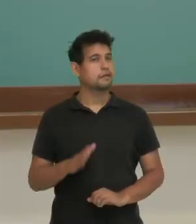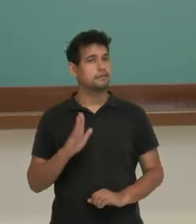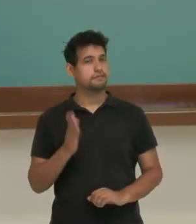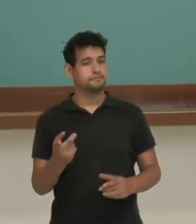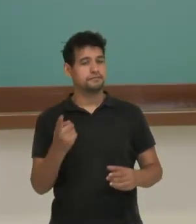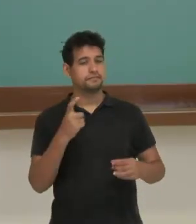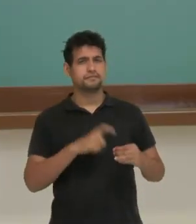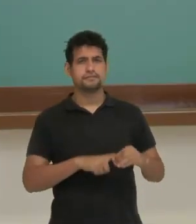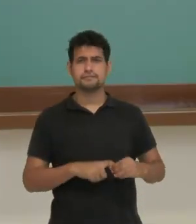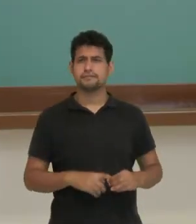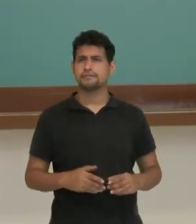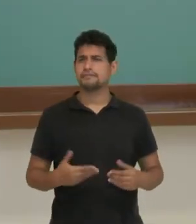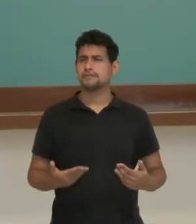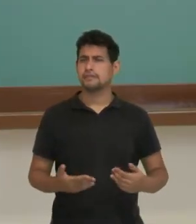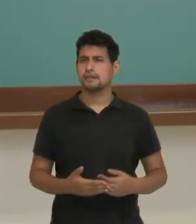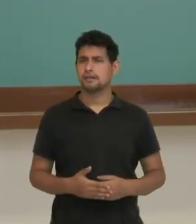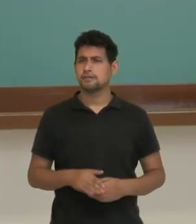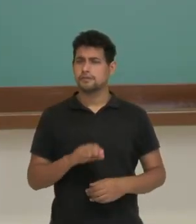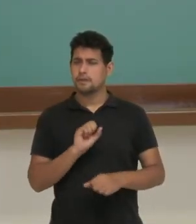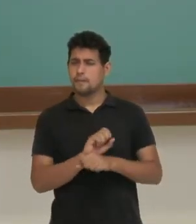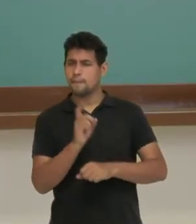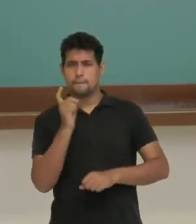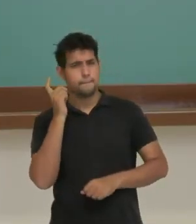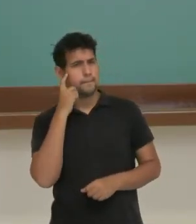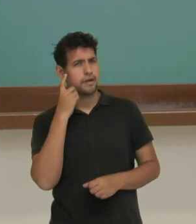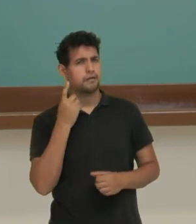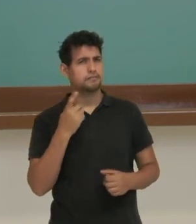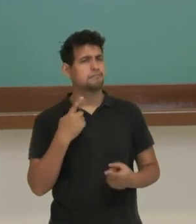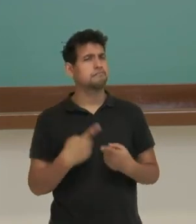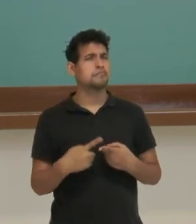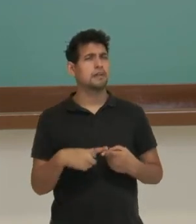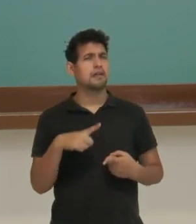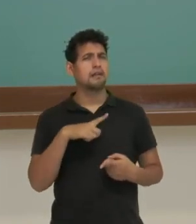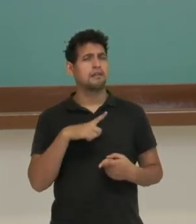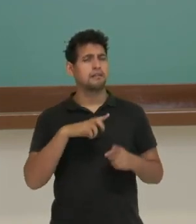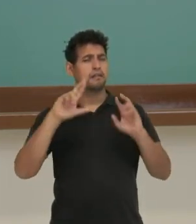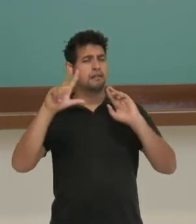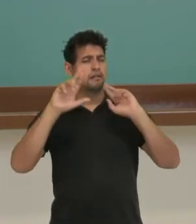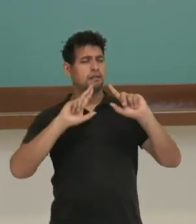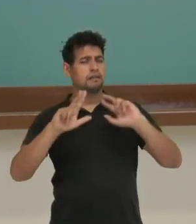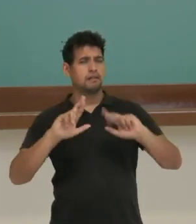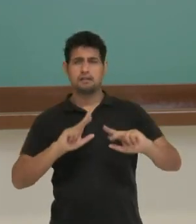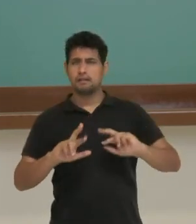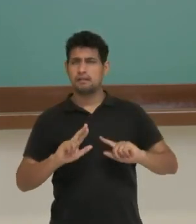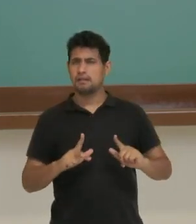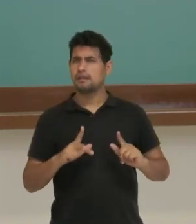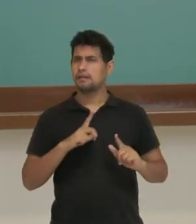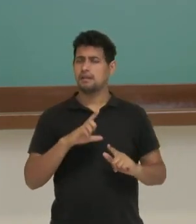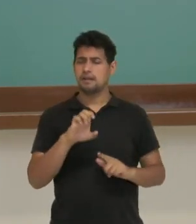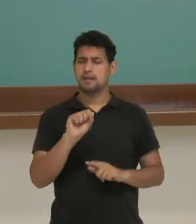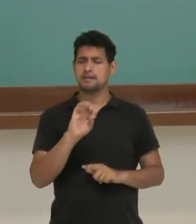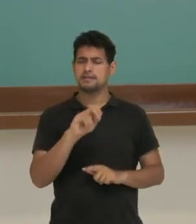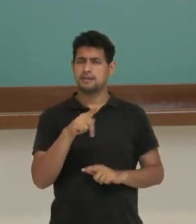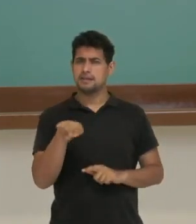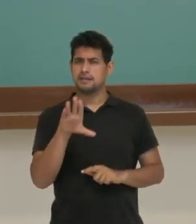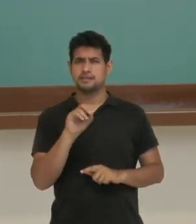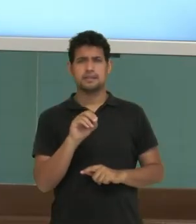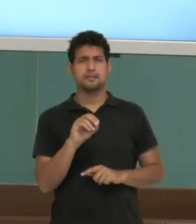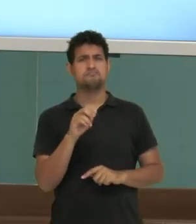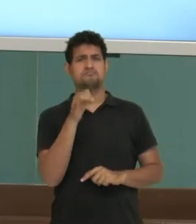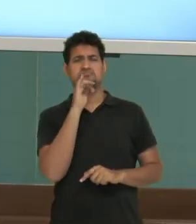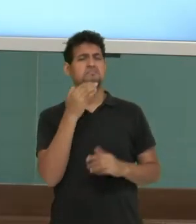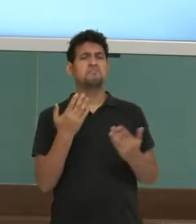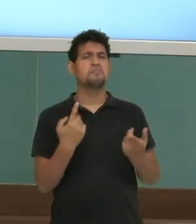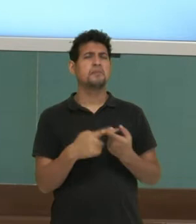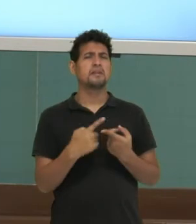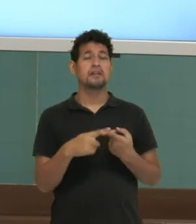Retornamos. E aí, parou para pensar por que existem essas diferenças de estação entre os hemisférios?